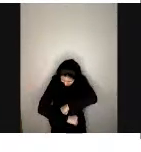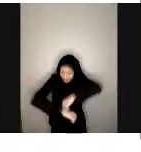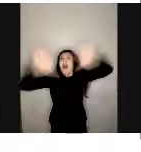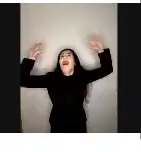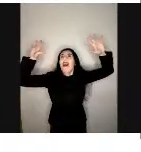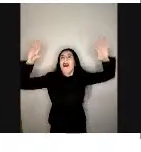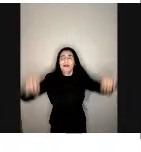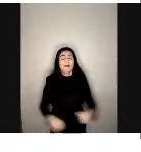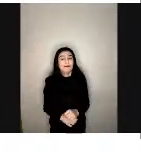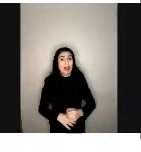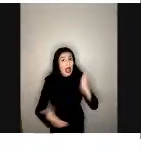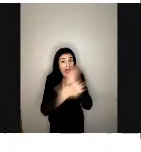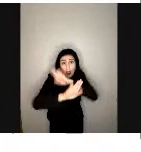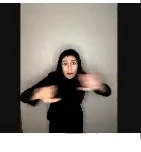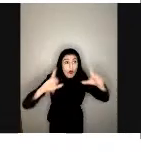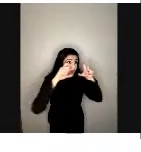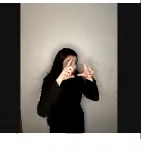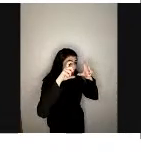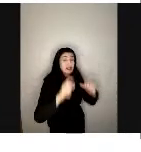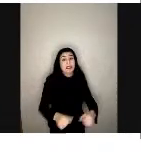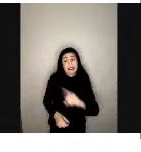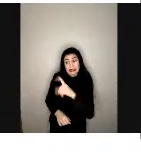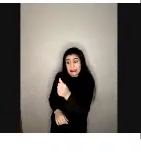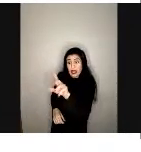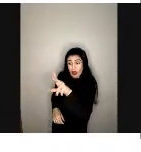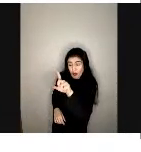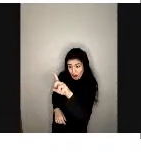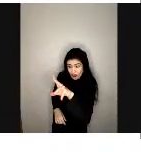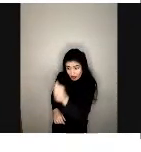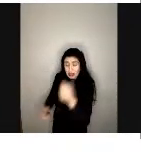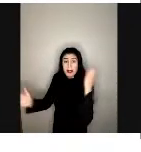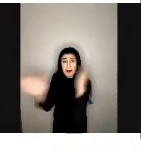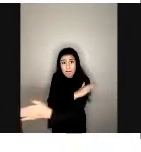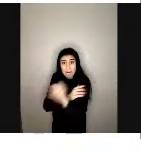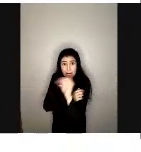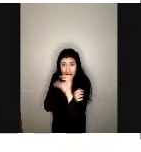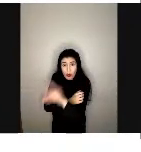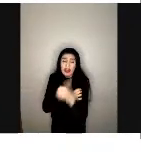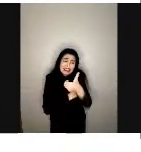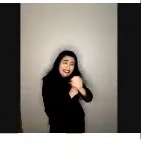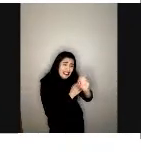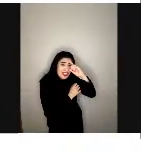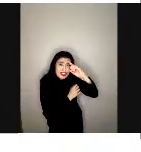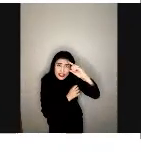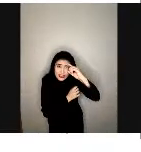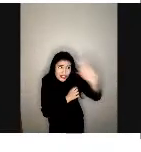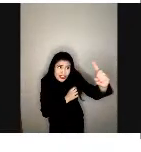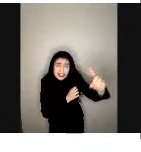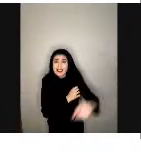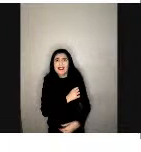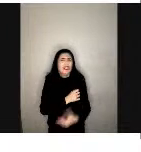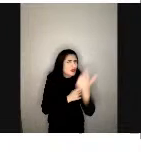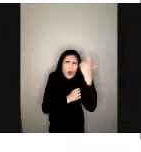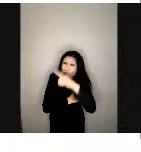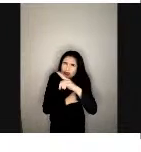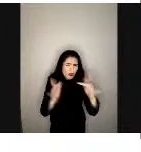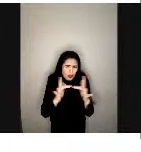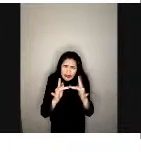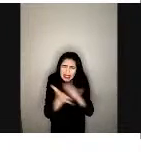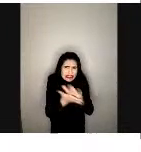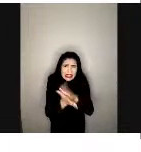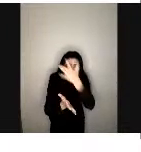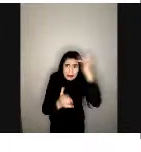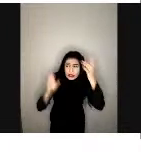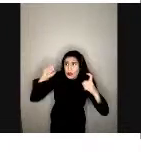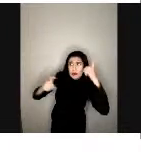embora. Durante 10 dias ninguém sabia da Dalva, ninguém conseguia falar com ela, todo mundo preocupado. Bom, ela ficou